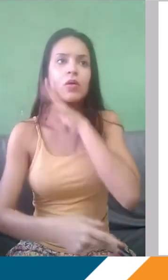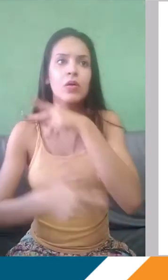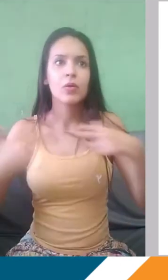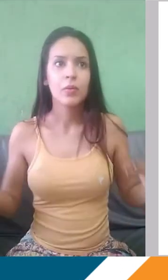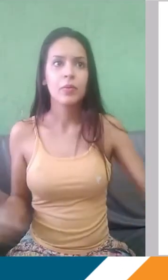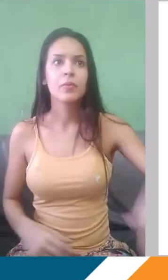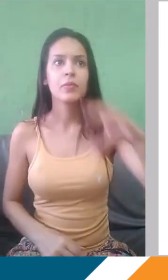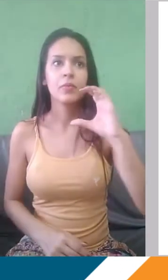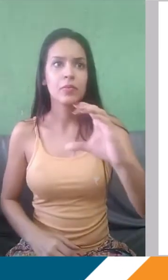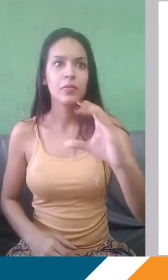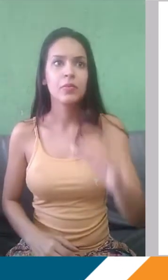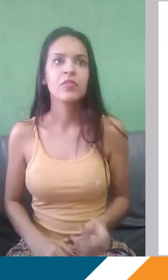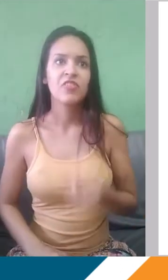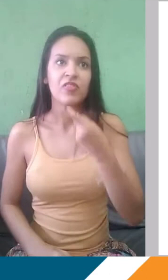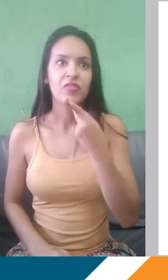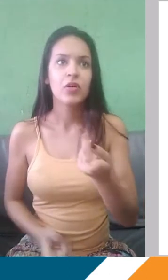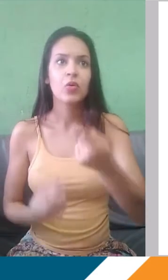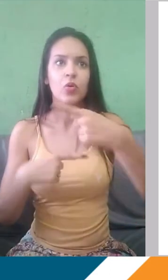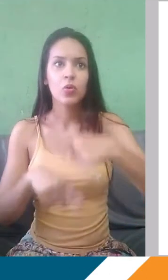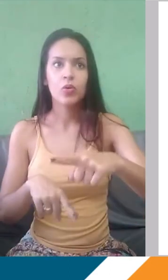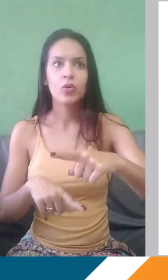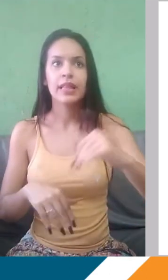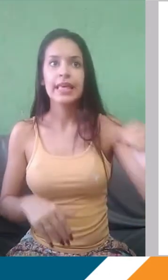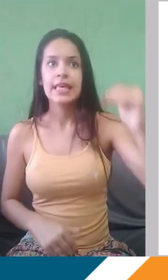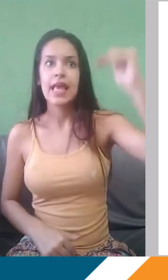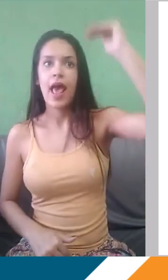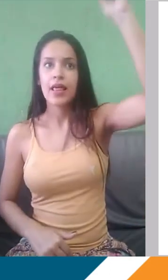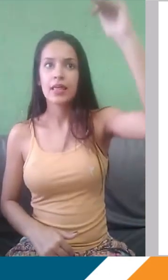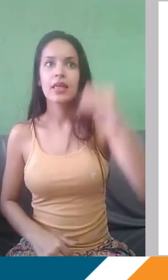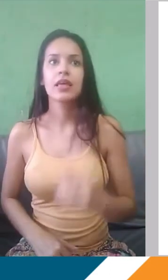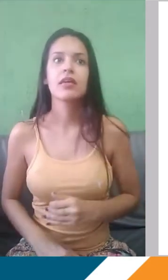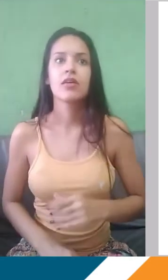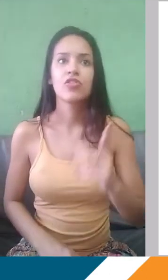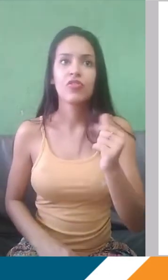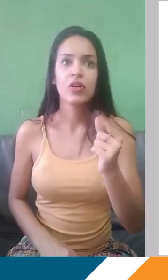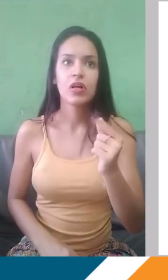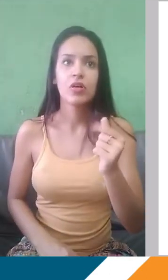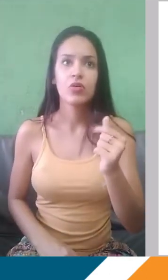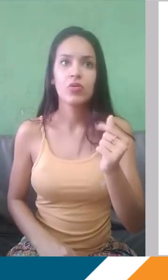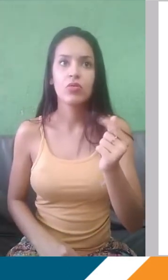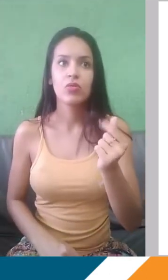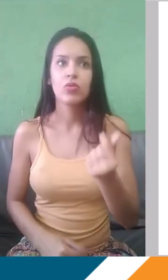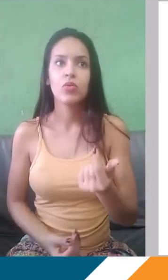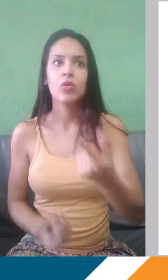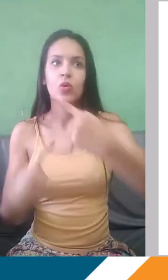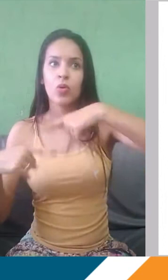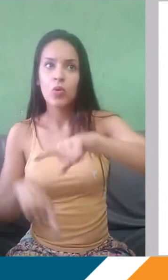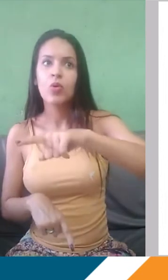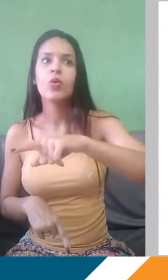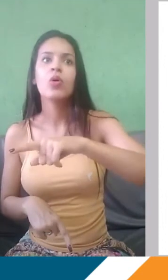seres vivos. D, revela o distanciamento entre o homem e a natureza, resultante